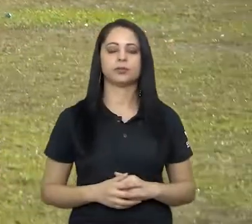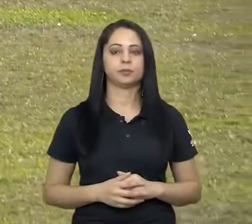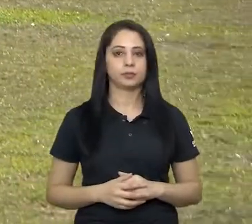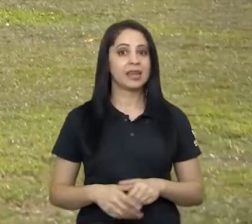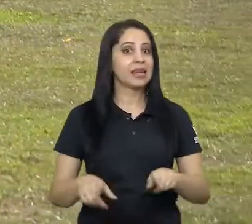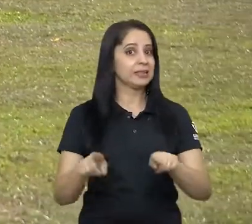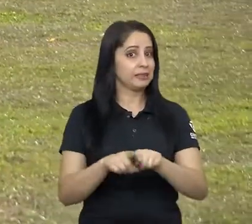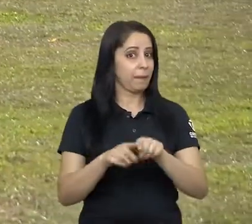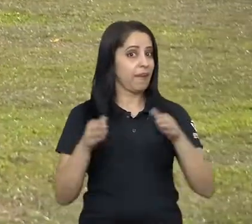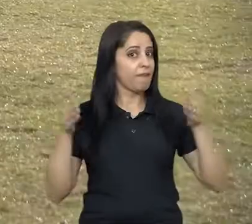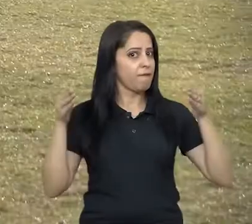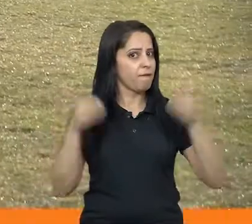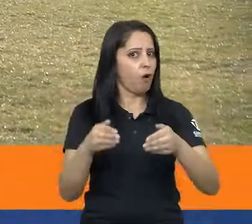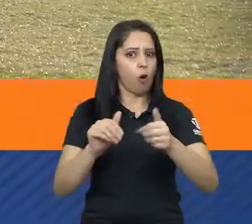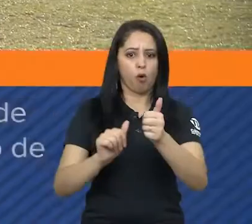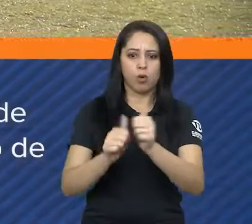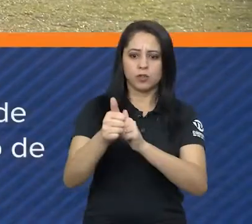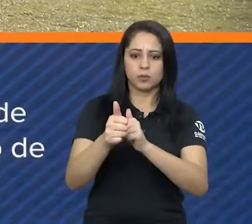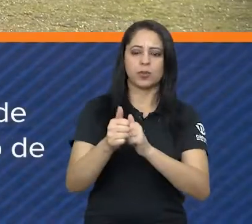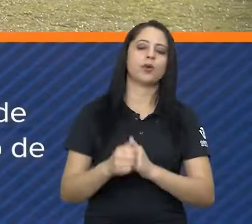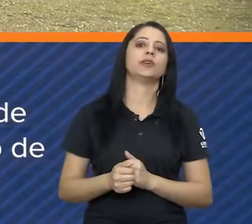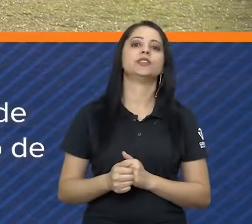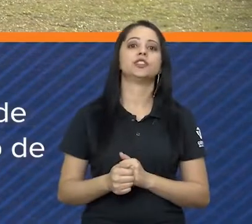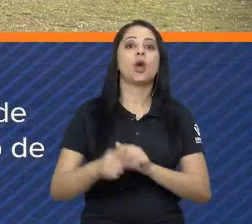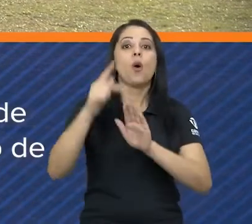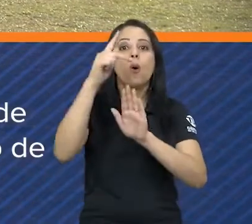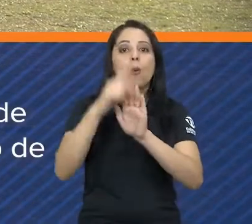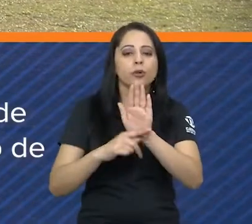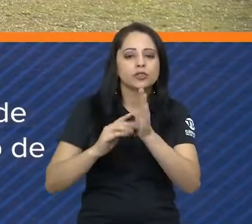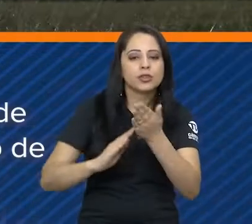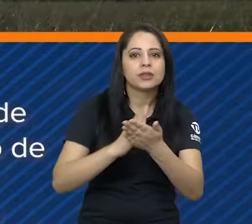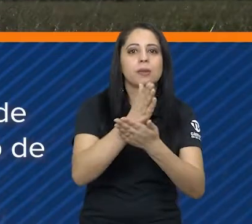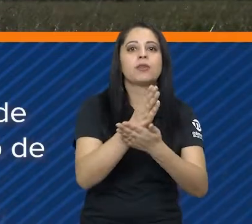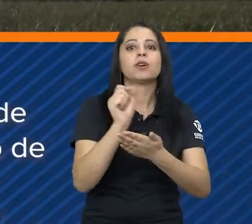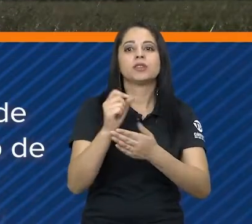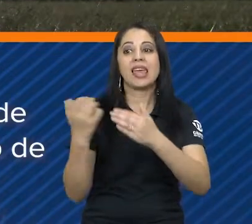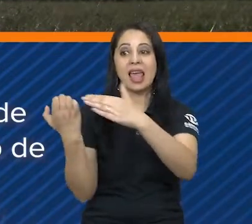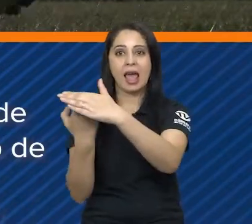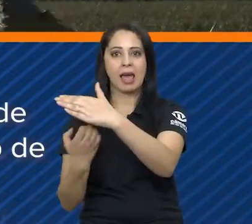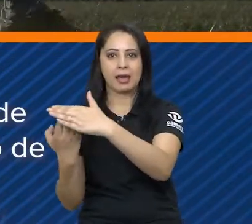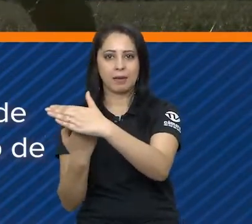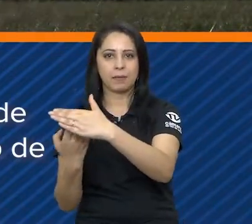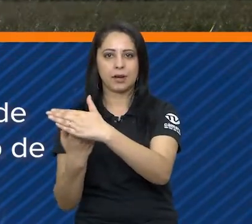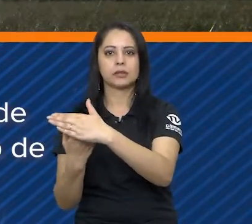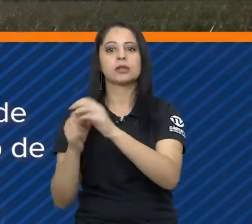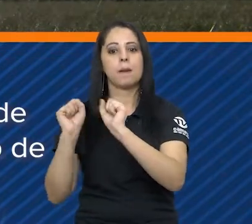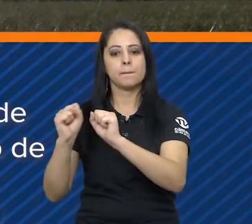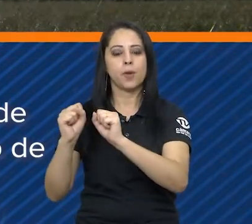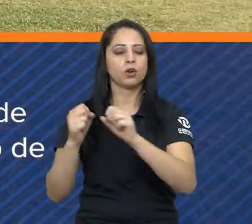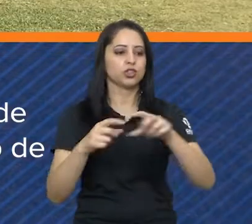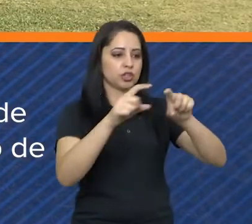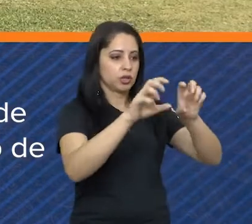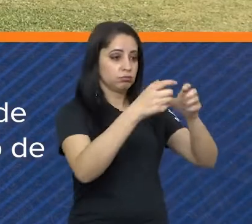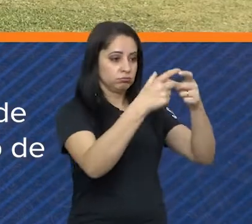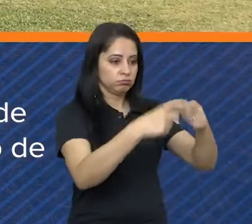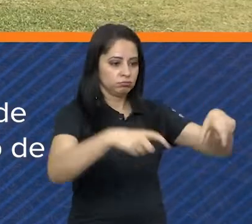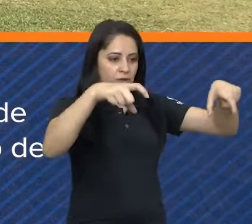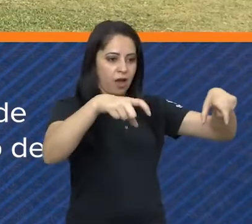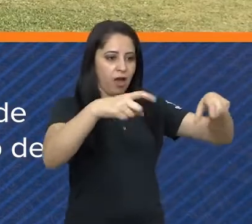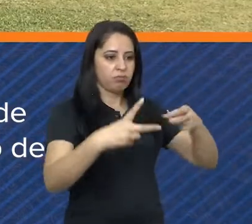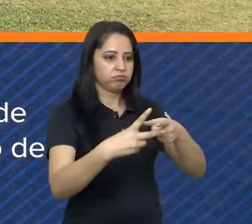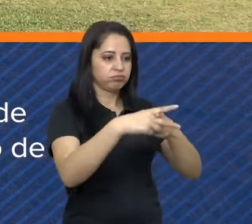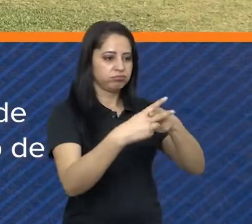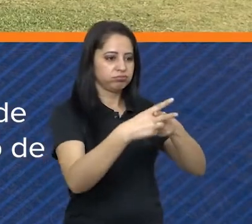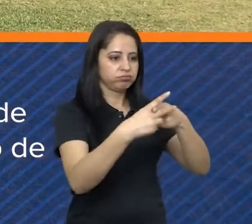Ainda no foco esportivo, foi aprovado o projeto que possibilita que empresas da cidade promovam reformas nos campos públicos